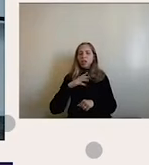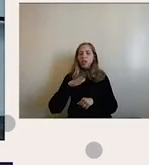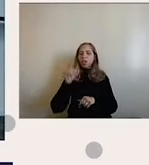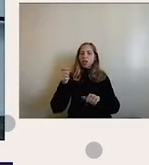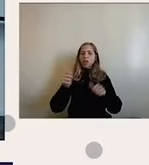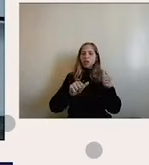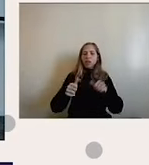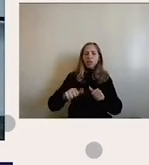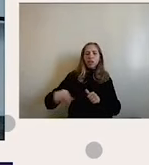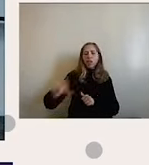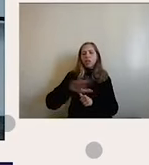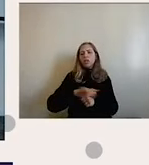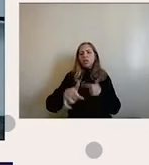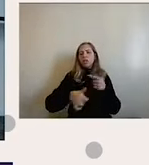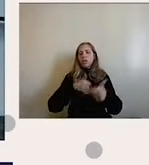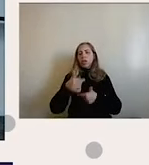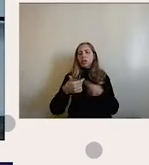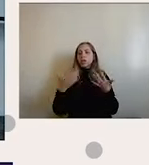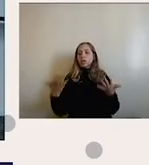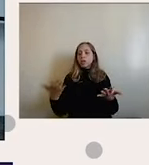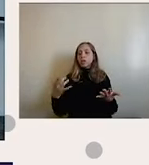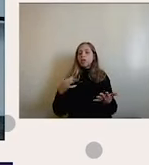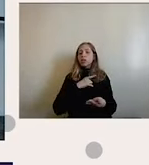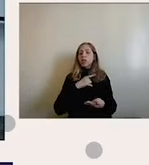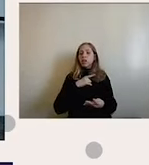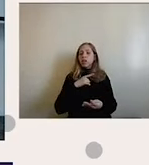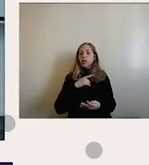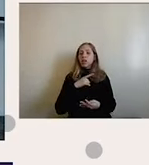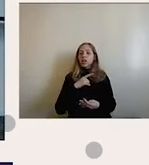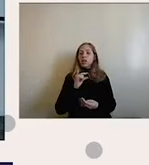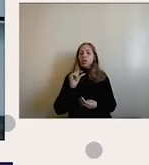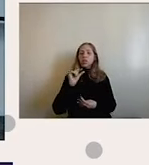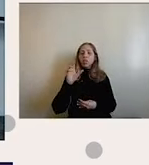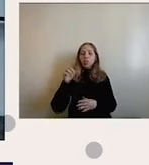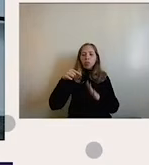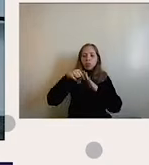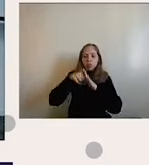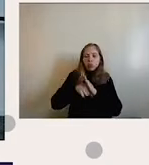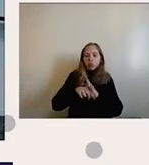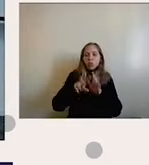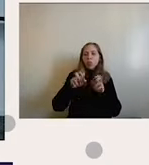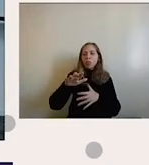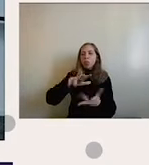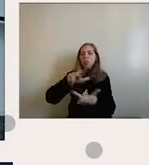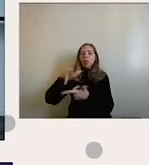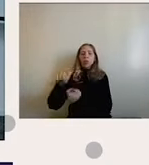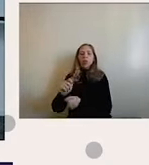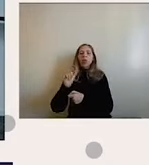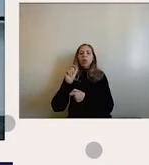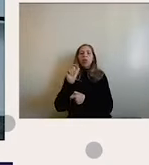dá uma visão um pouco global do que está acontecendo no mundo do trabalho.